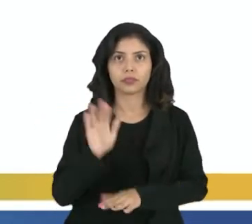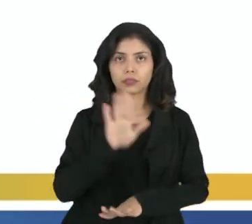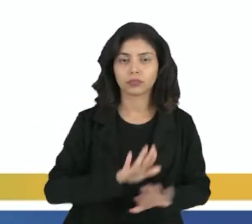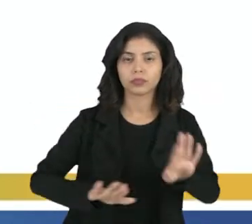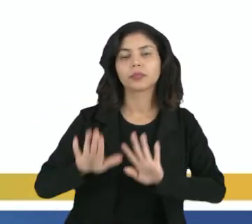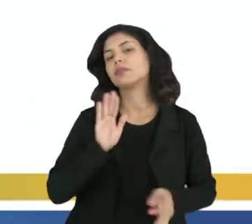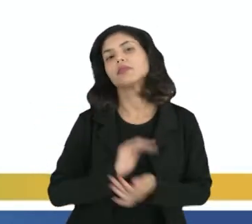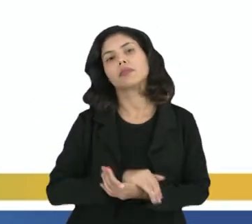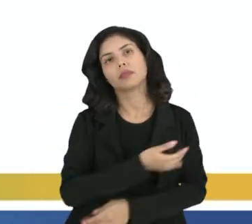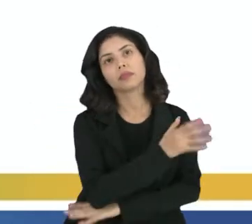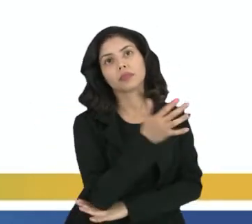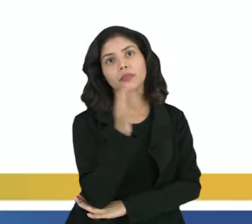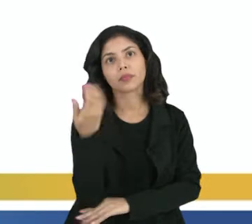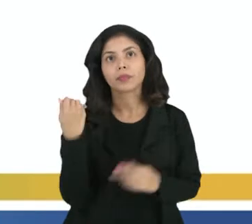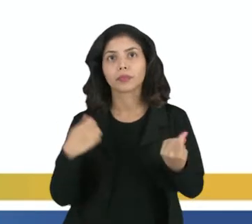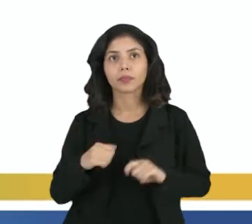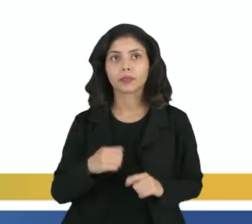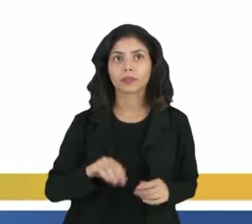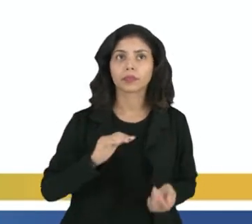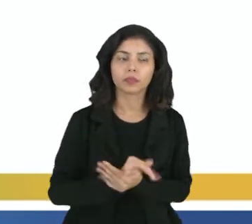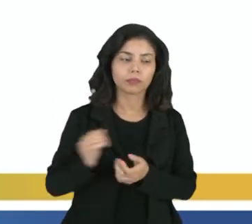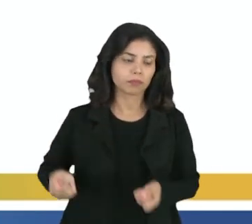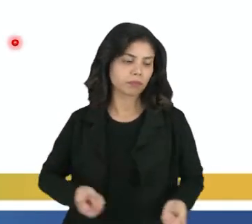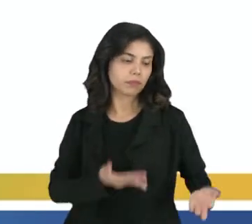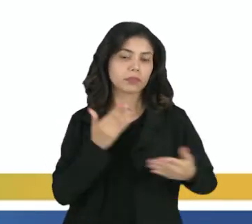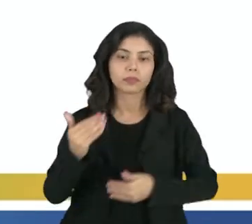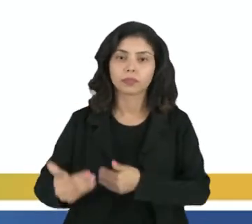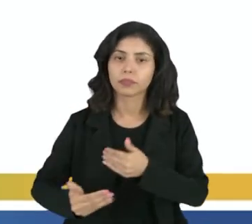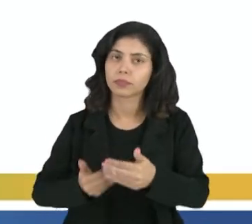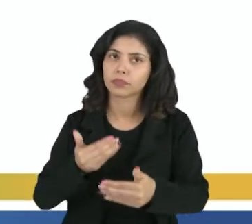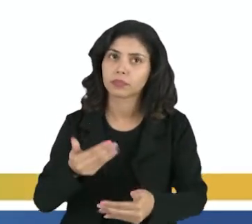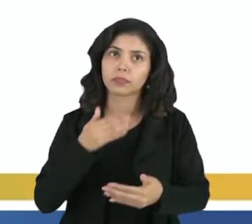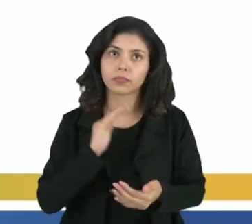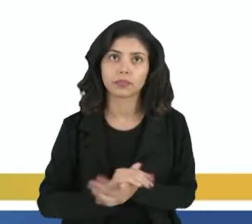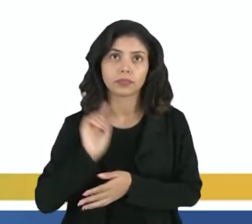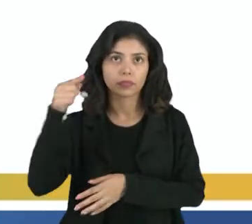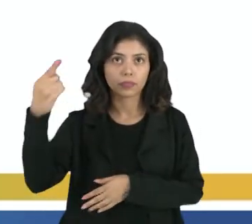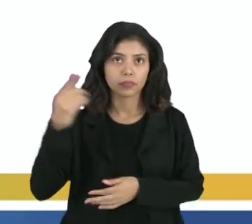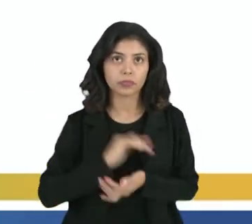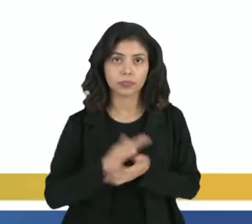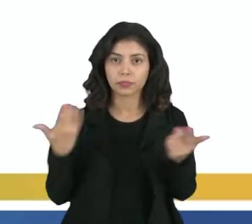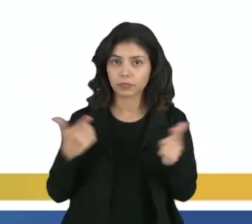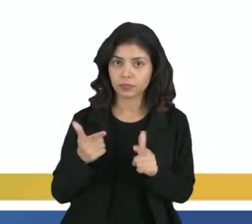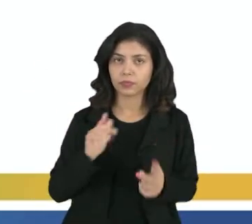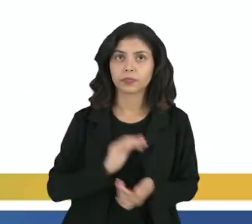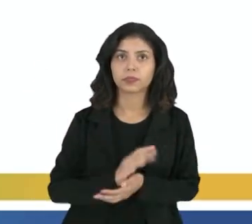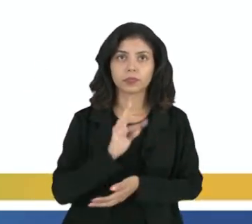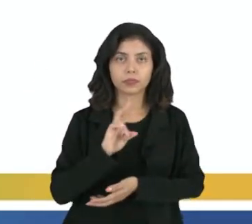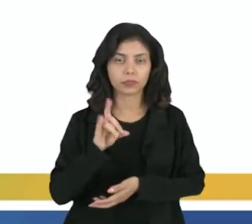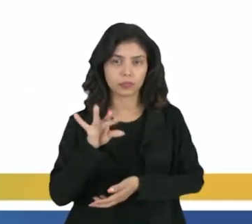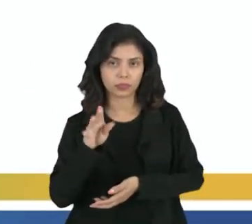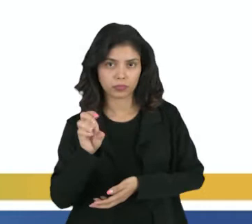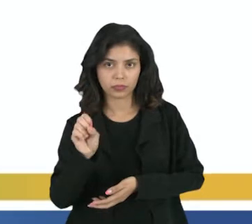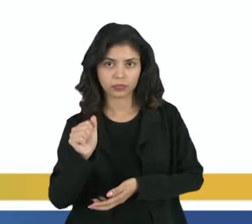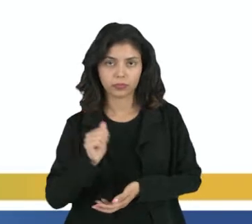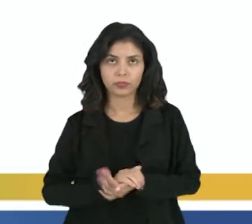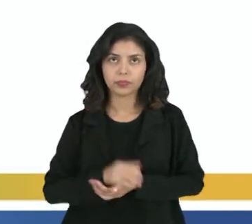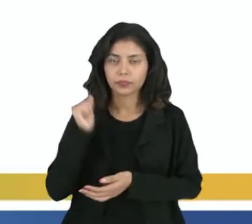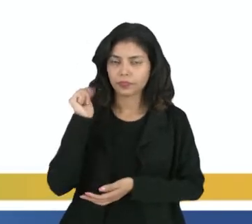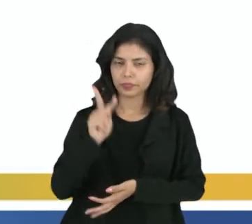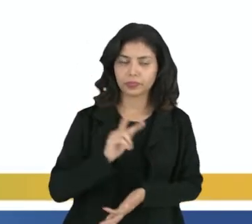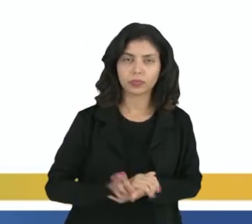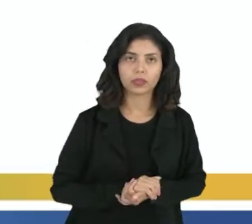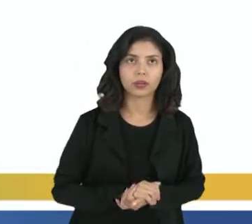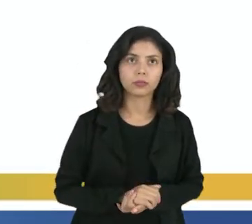preservação ambiental, é necessário um incentivo ao desenvolvimento daqueles menos favorecidos,